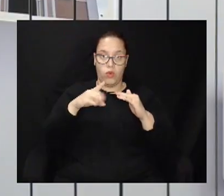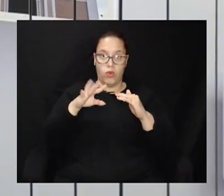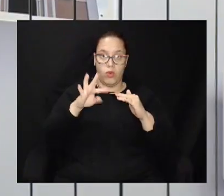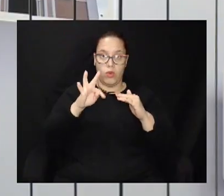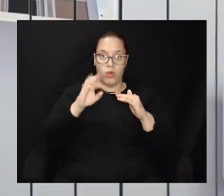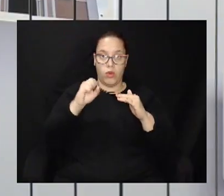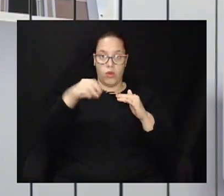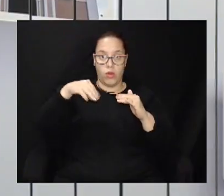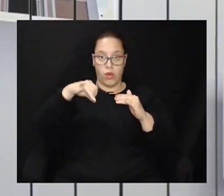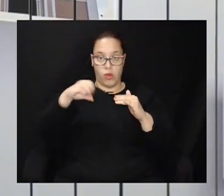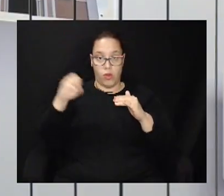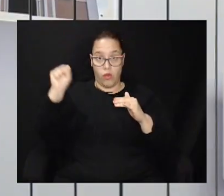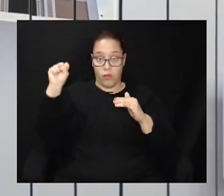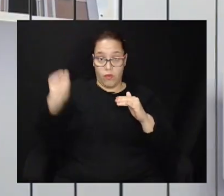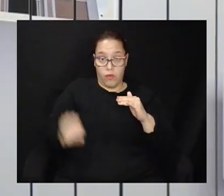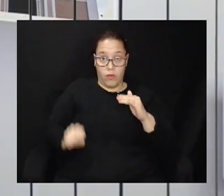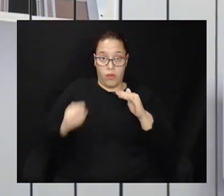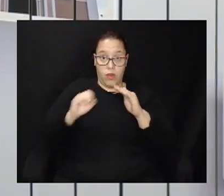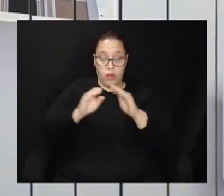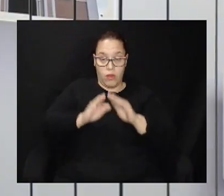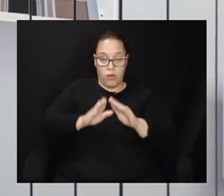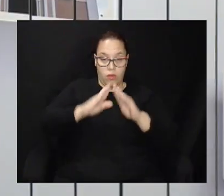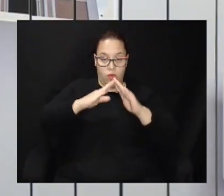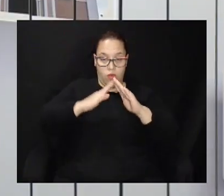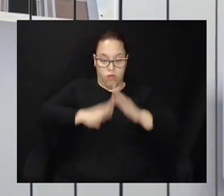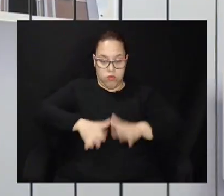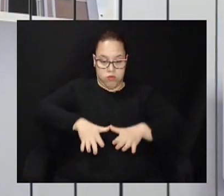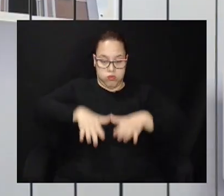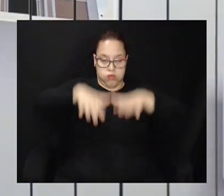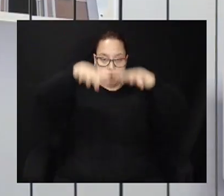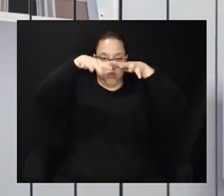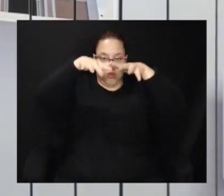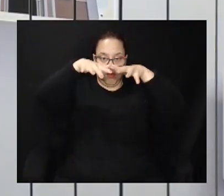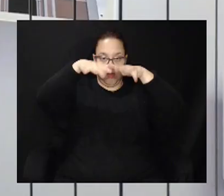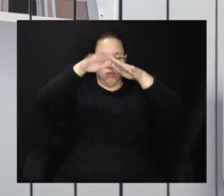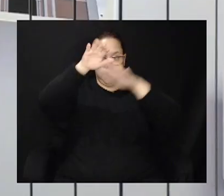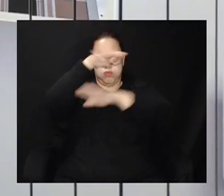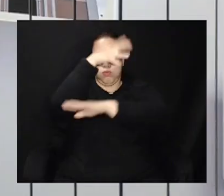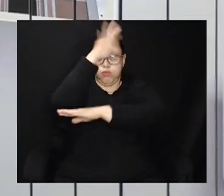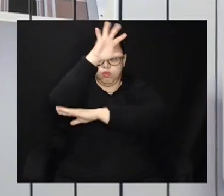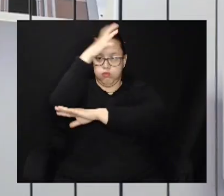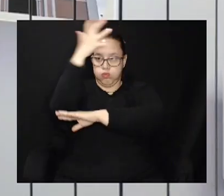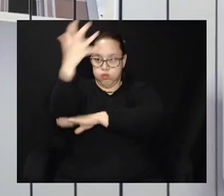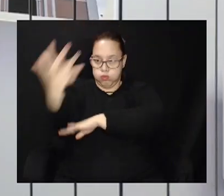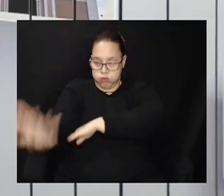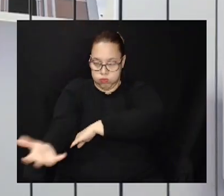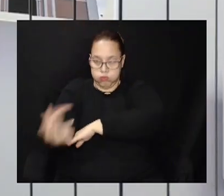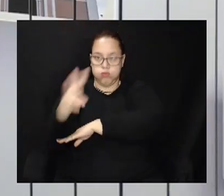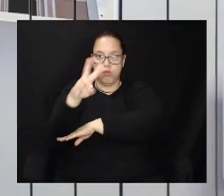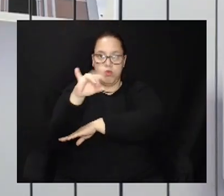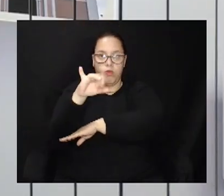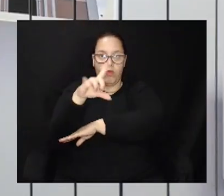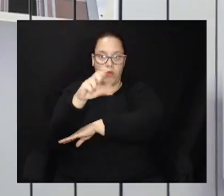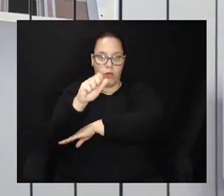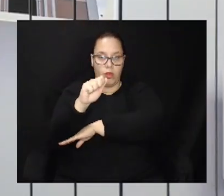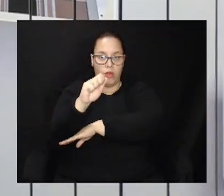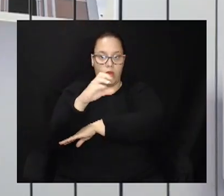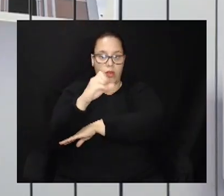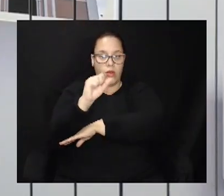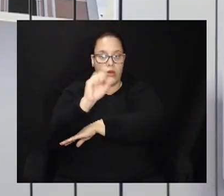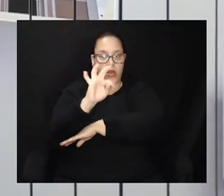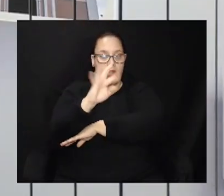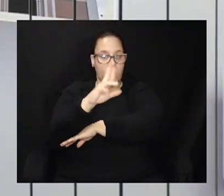cidade, ficaram alagados. Nós tivemos quedas de árvores na Vila Costa e Silva, na Vila Progresso, Jardim